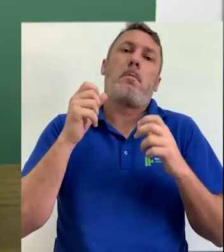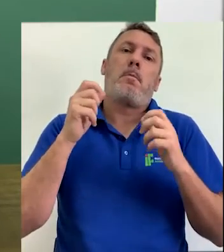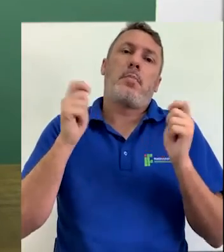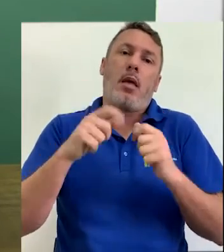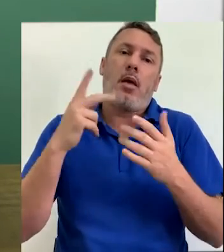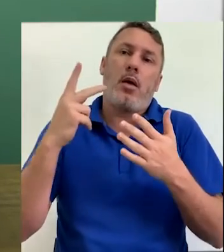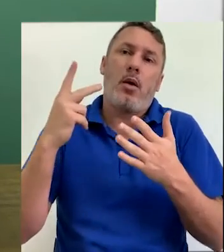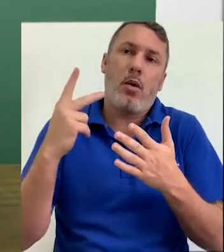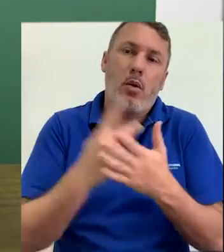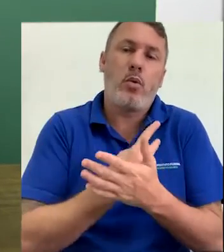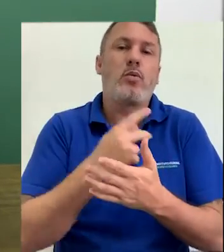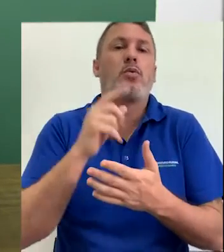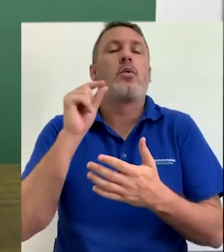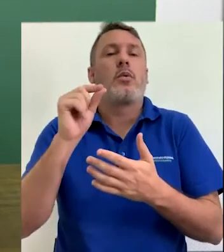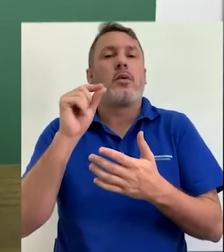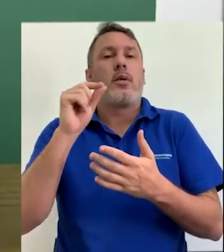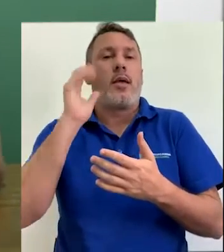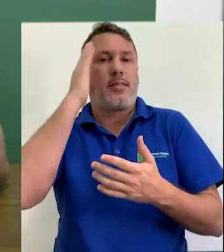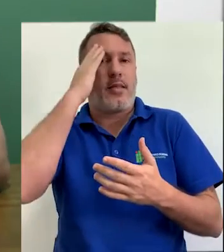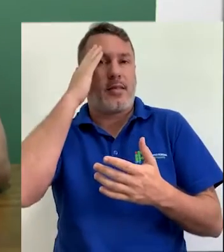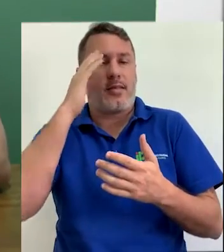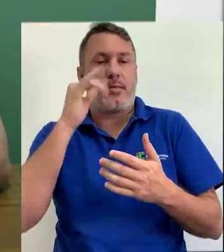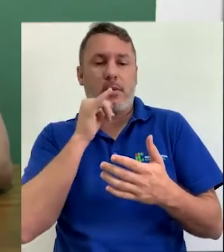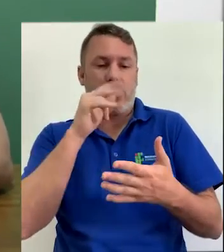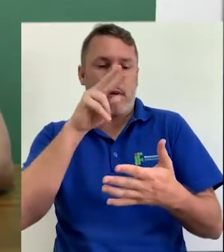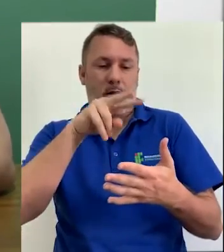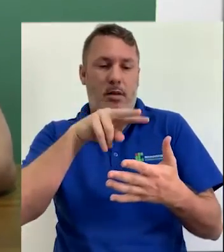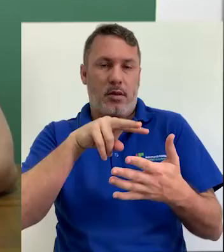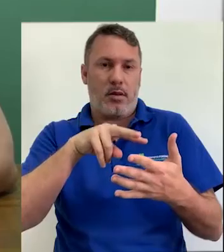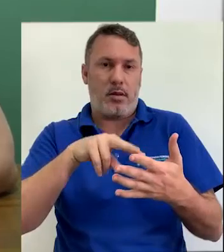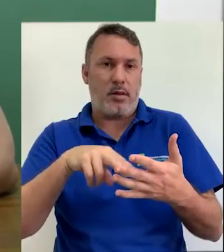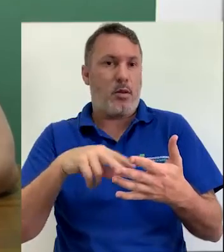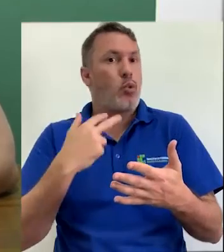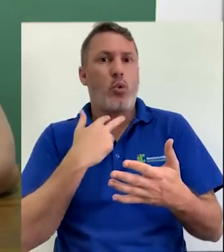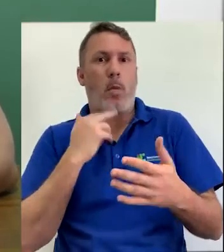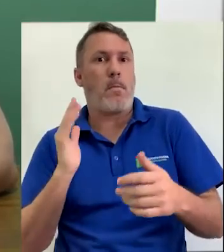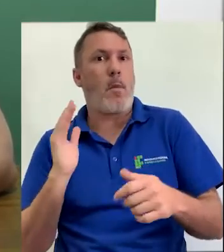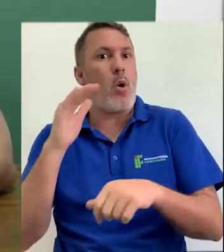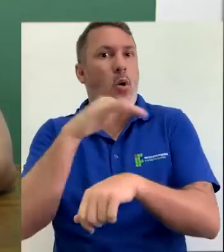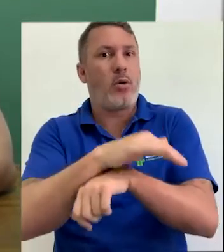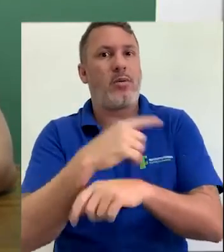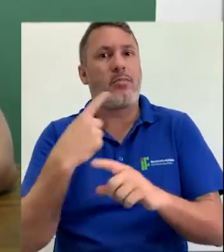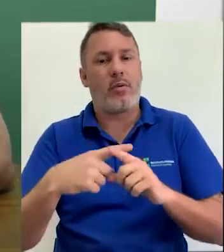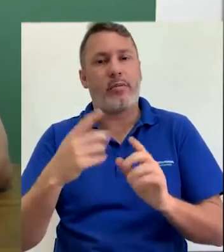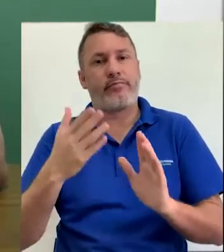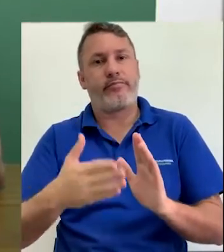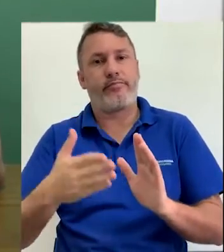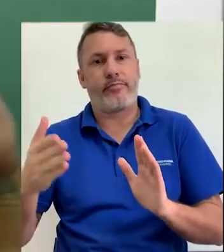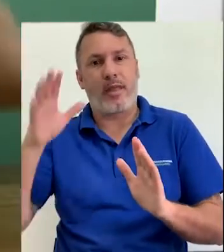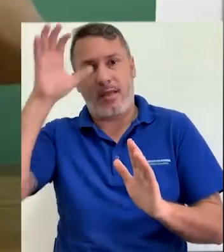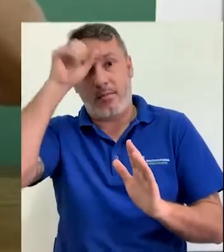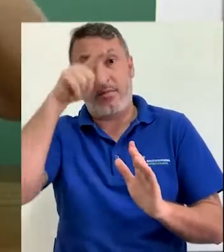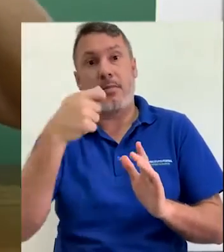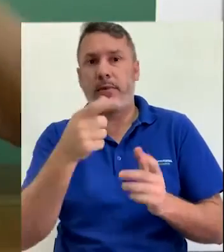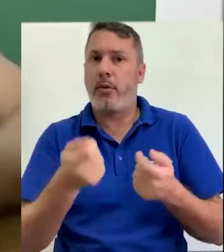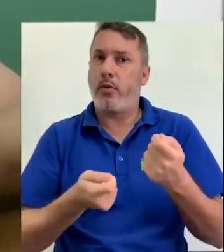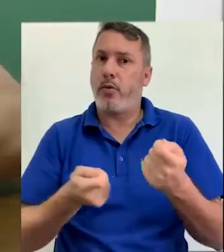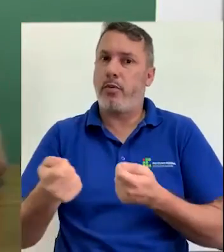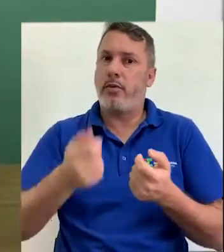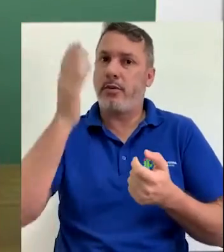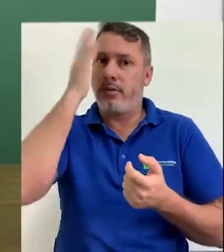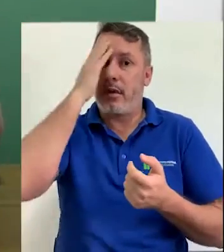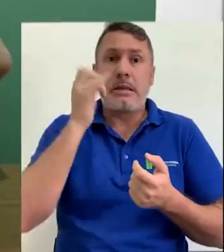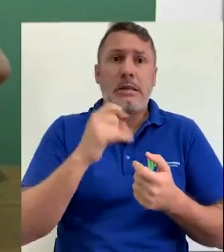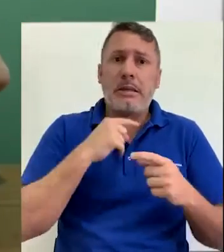parte é necessário para dar continuidade ao processo de aprendizagem. Então,